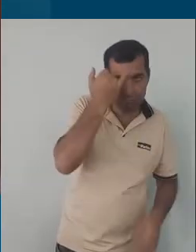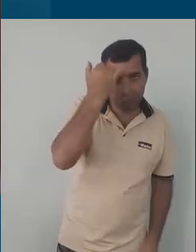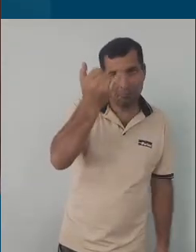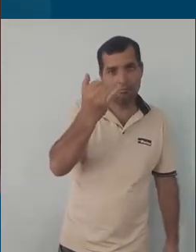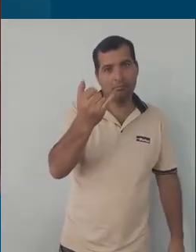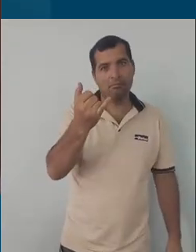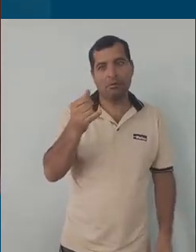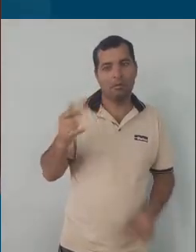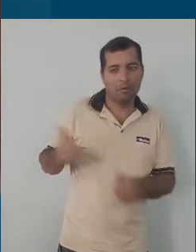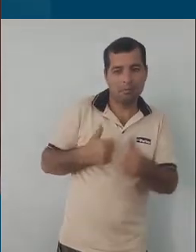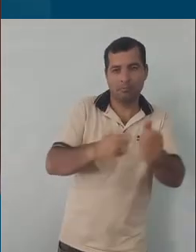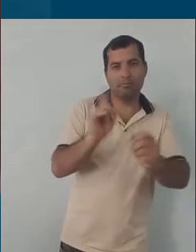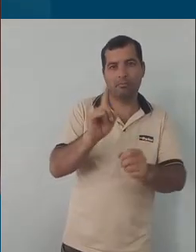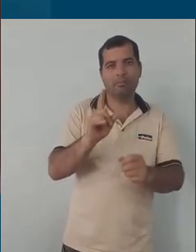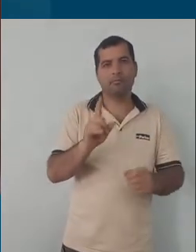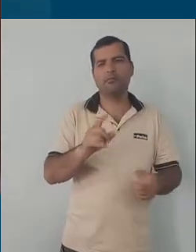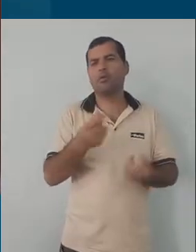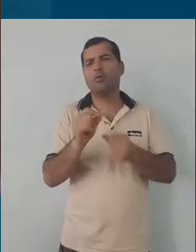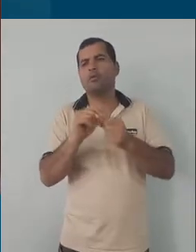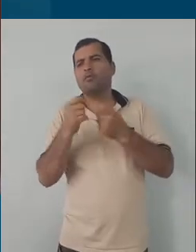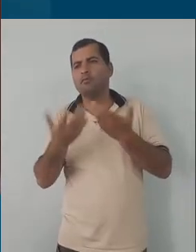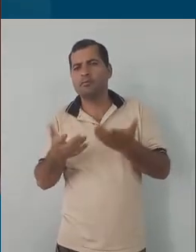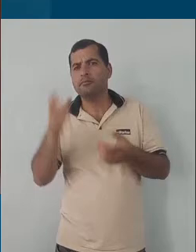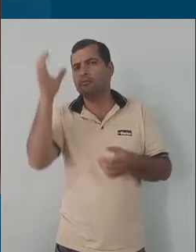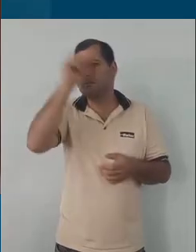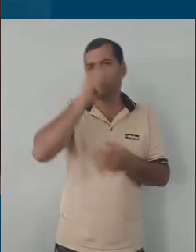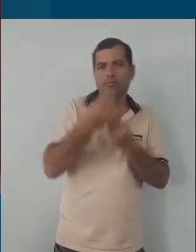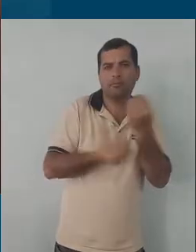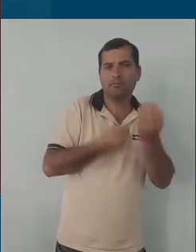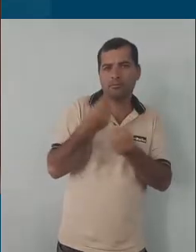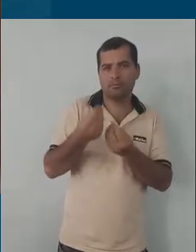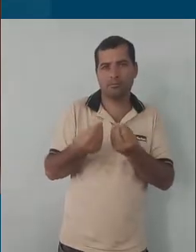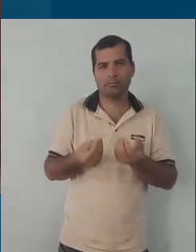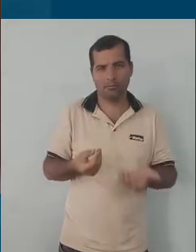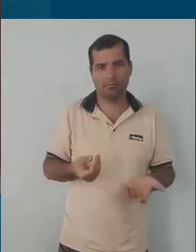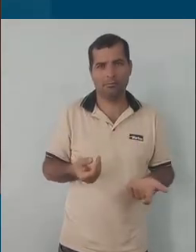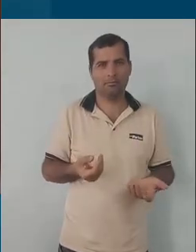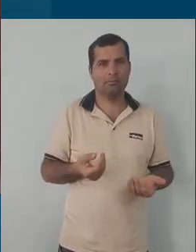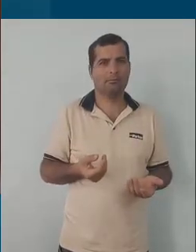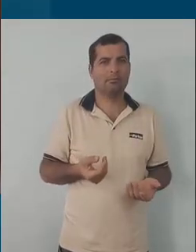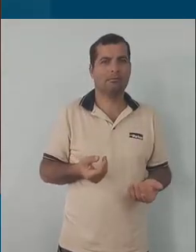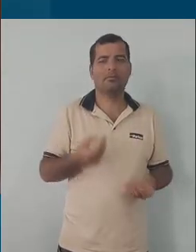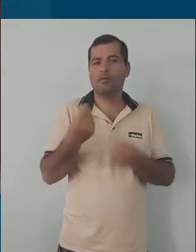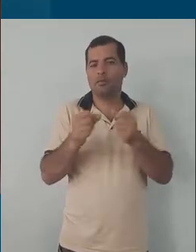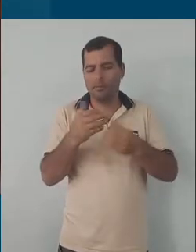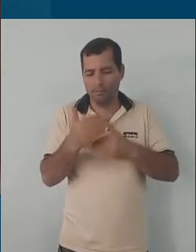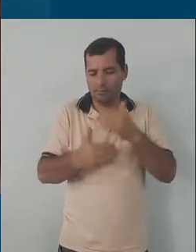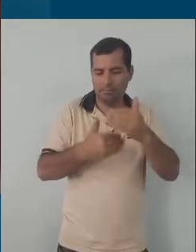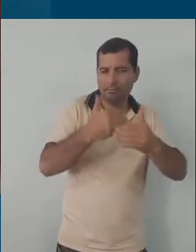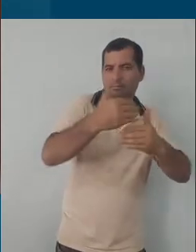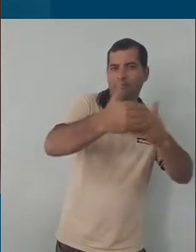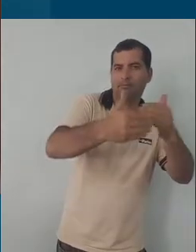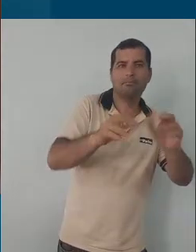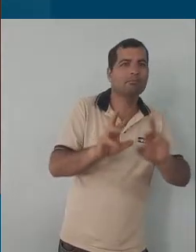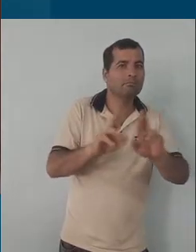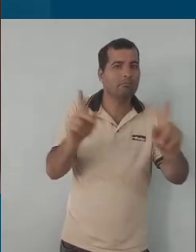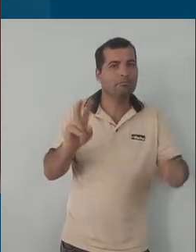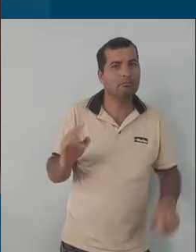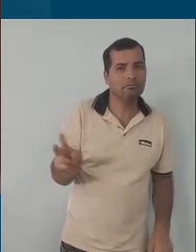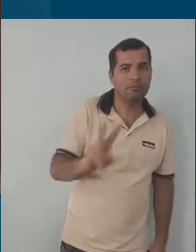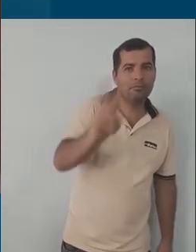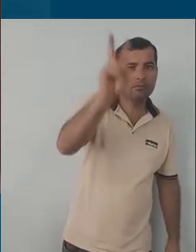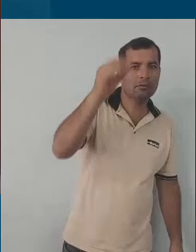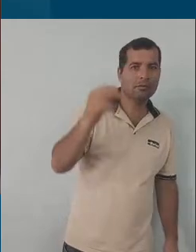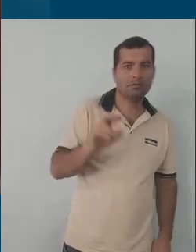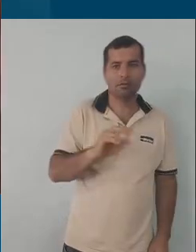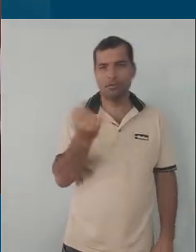colocar... Então, assim, como que nós vamos aprendendo a fazer isso? Como que nós estamos valorizando as diferenças? Como que nós estamos